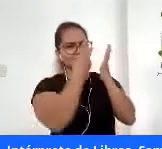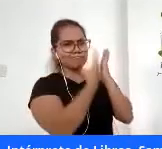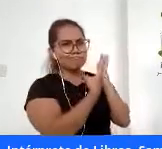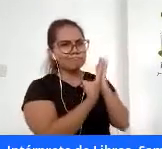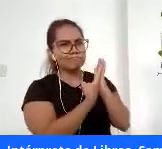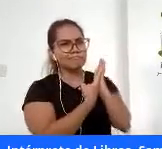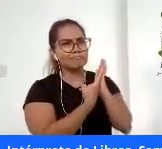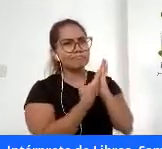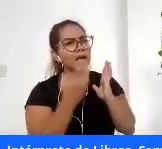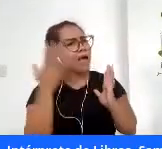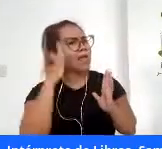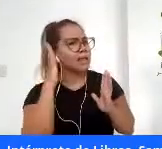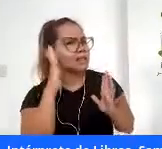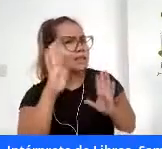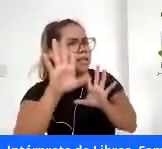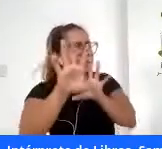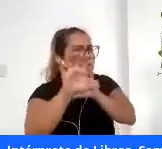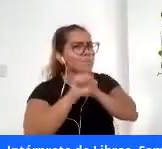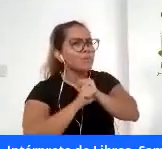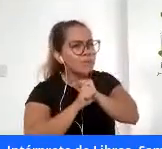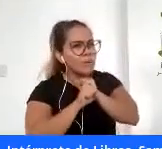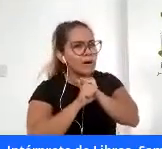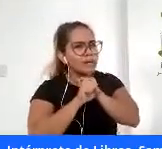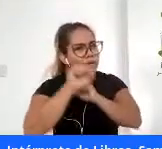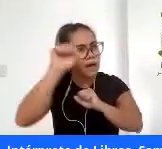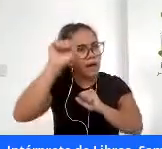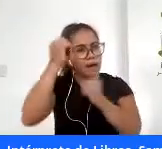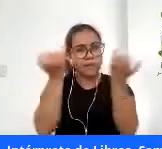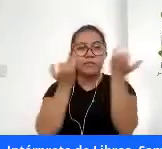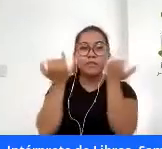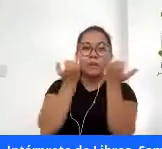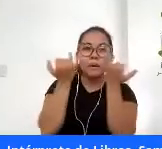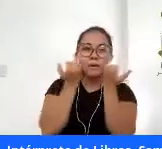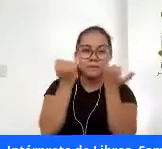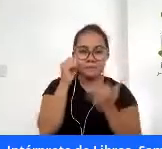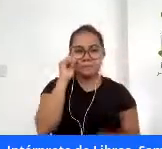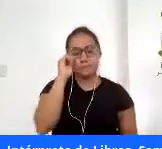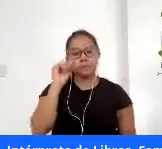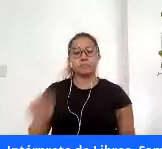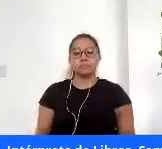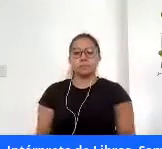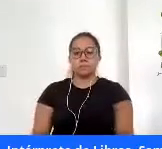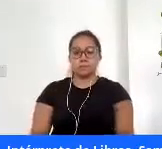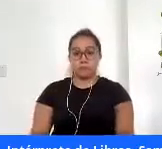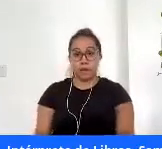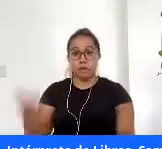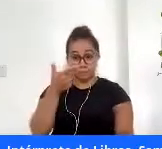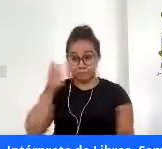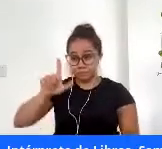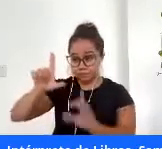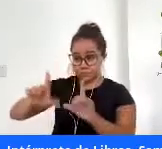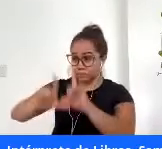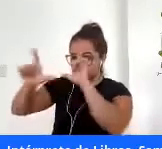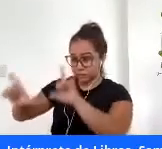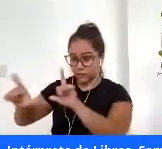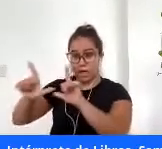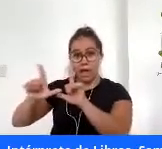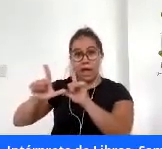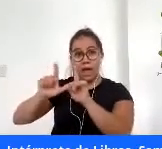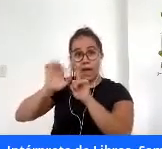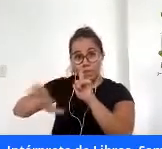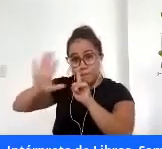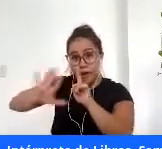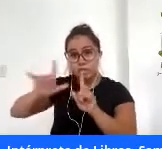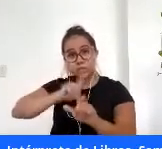vai interpretar e armazenar essa informação. Né? E aqui do lado, né, isso tudo é esquema, mostrando justamente